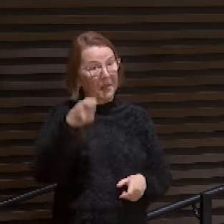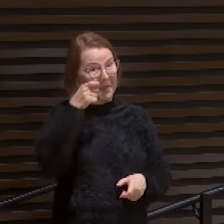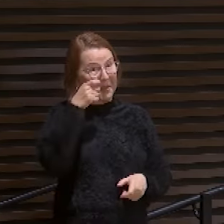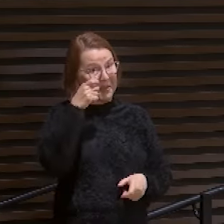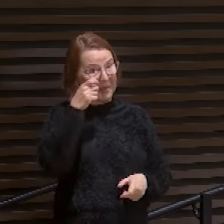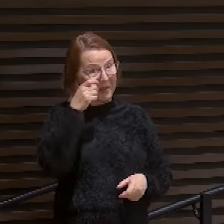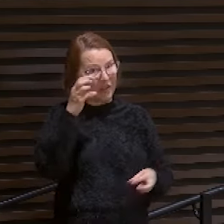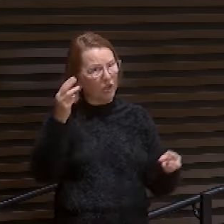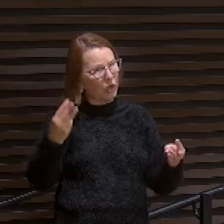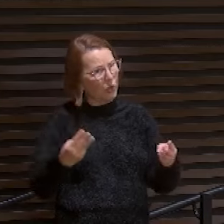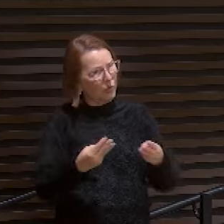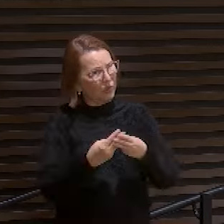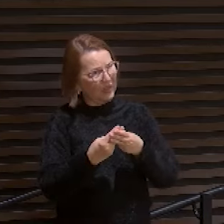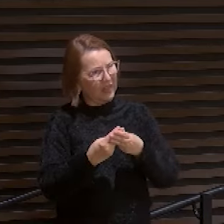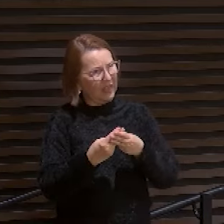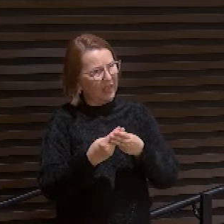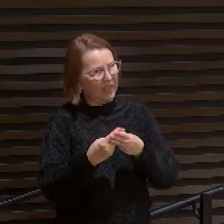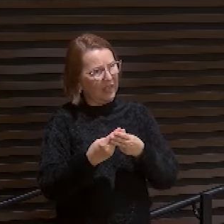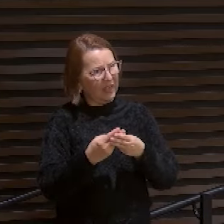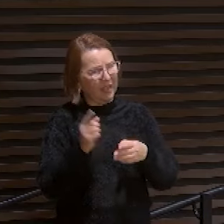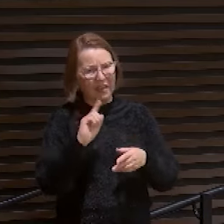Judá desapareceu.